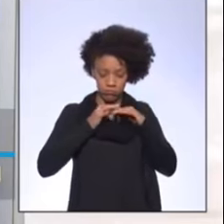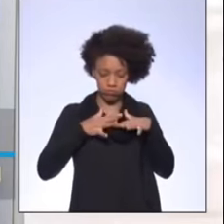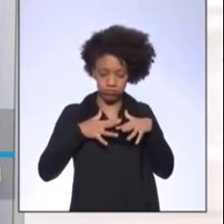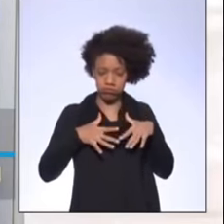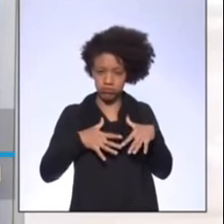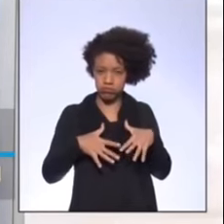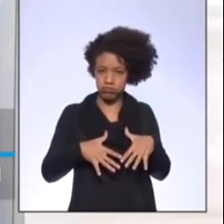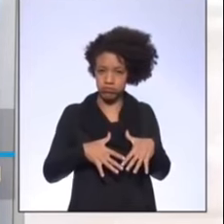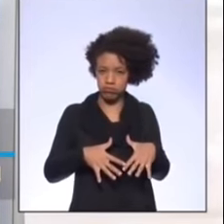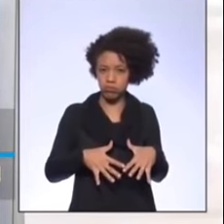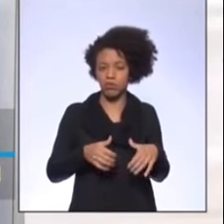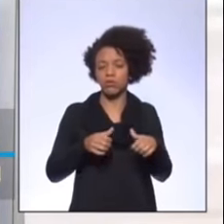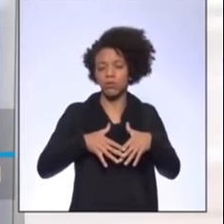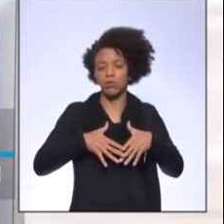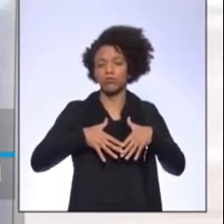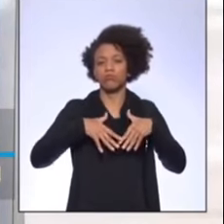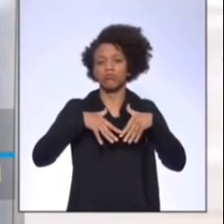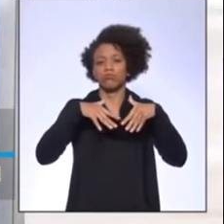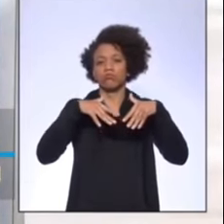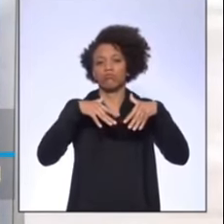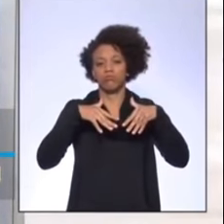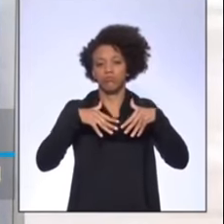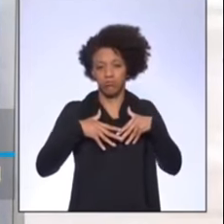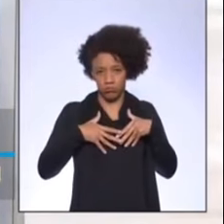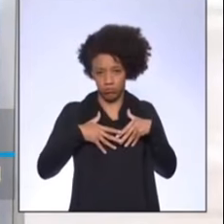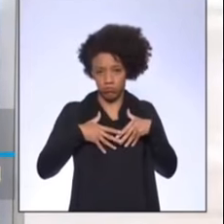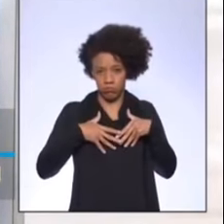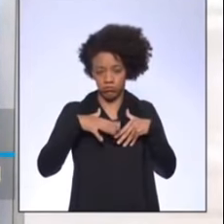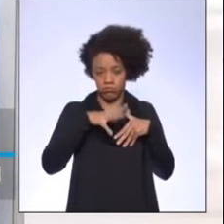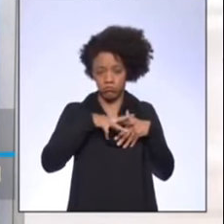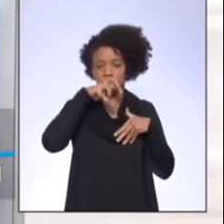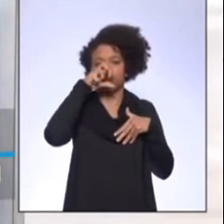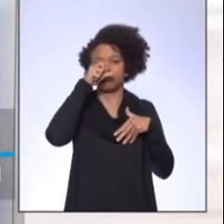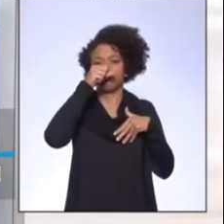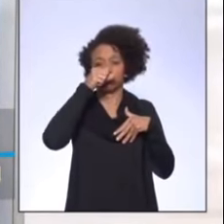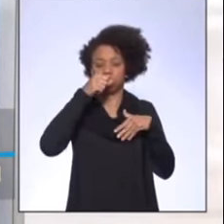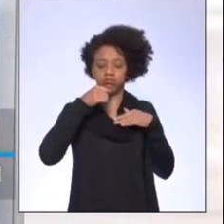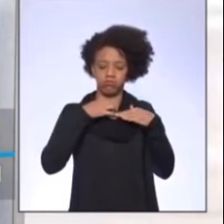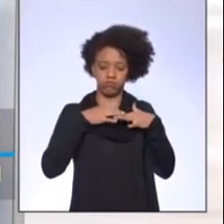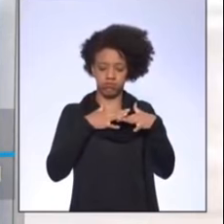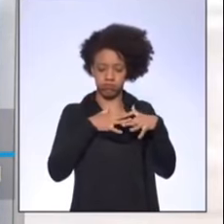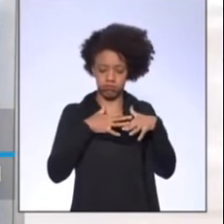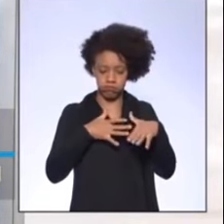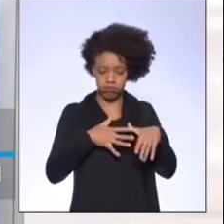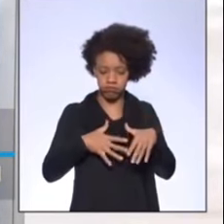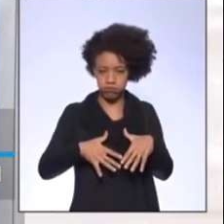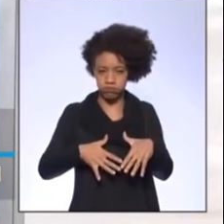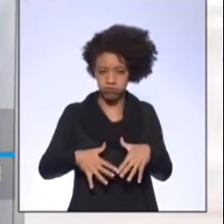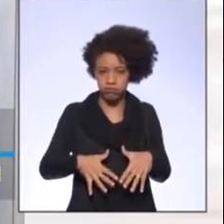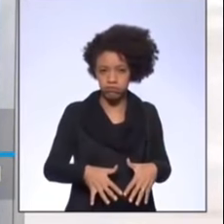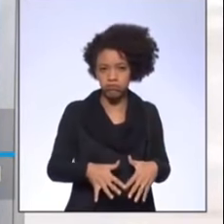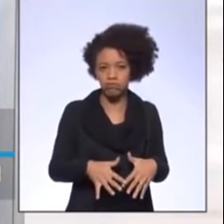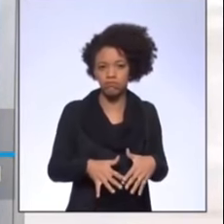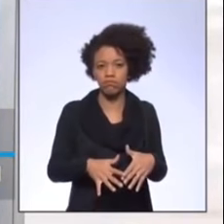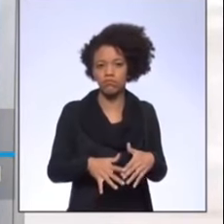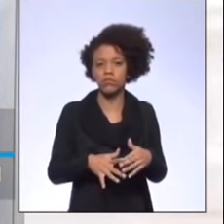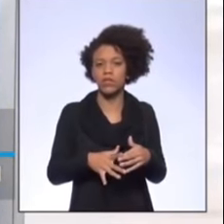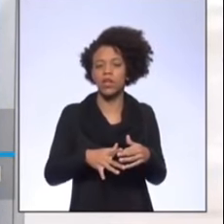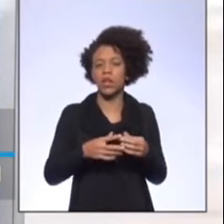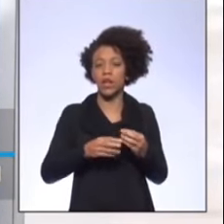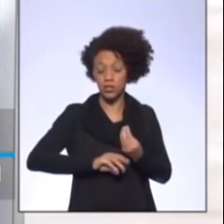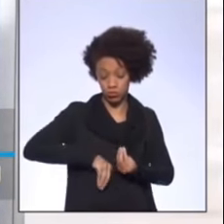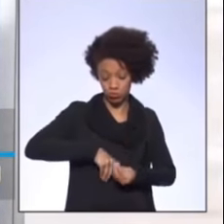ele passou lá no pulmão, pegou oxigênio, levou para cada célula, ele passou aqui no seu